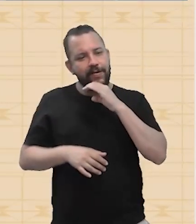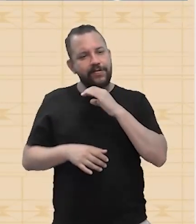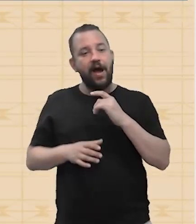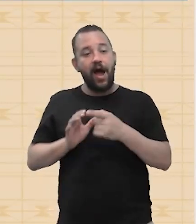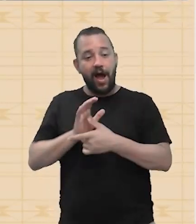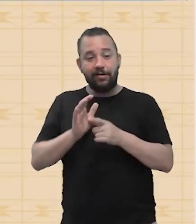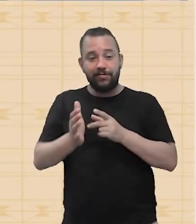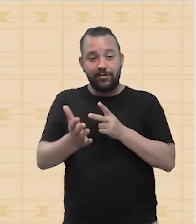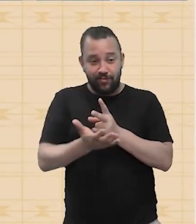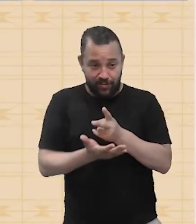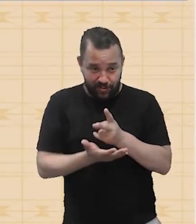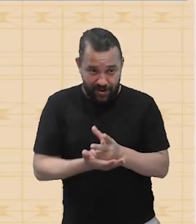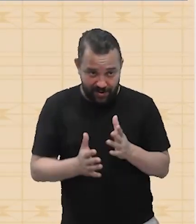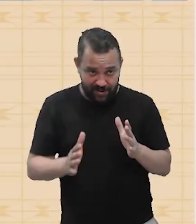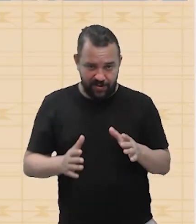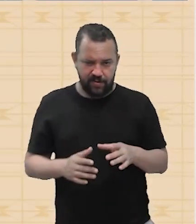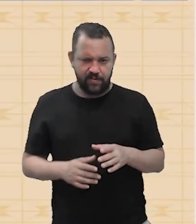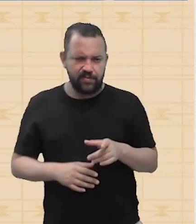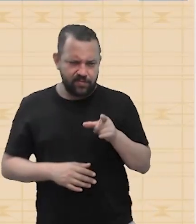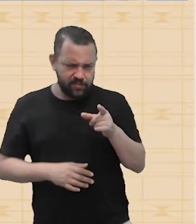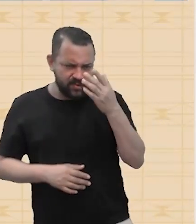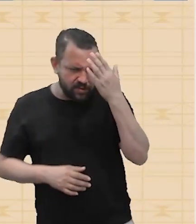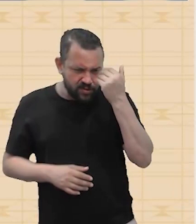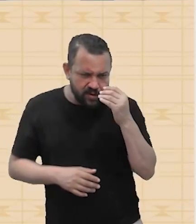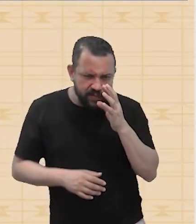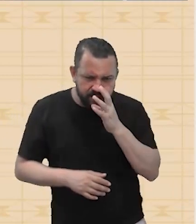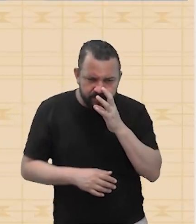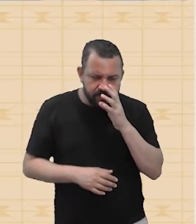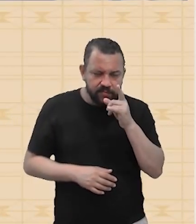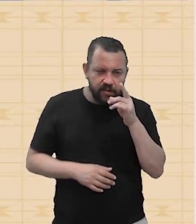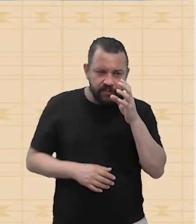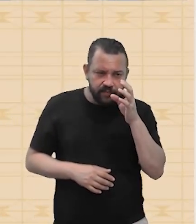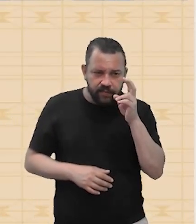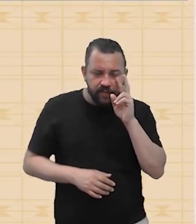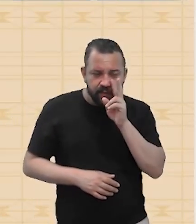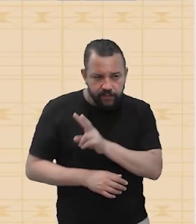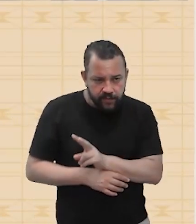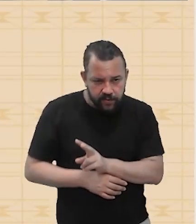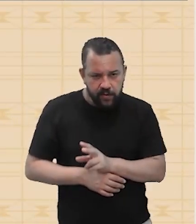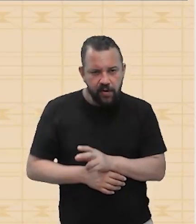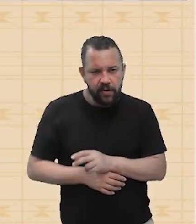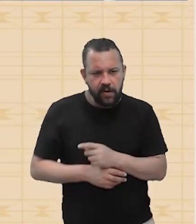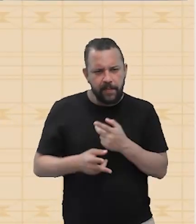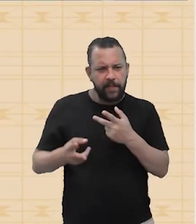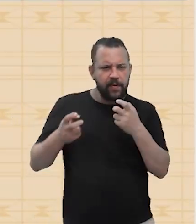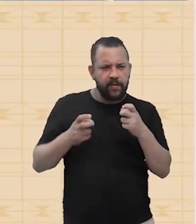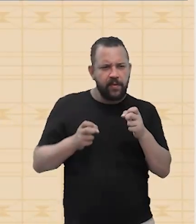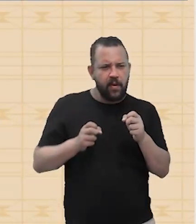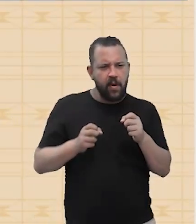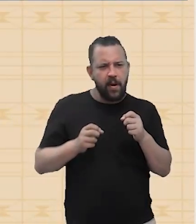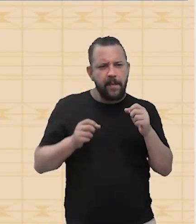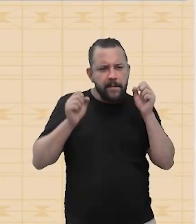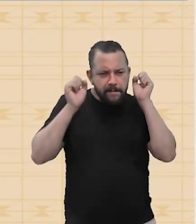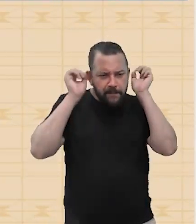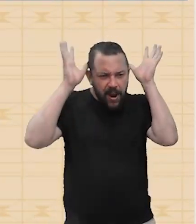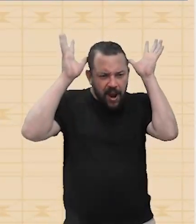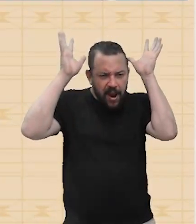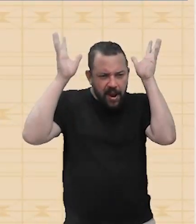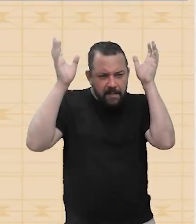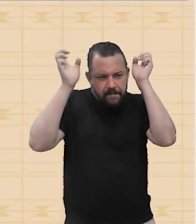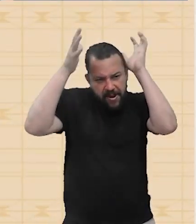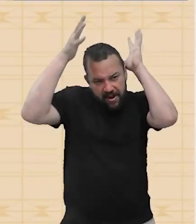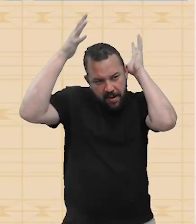um desafio. Você já viu um pássaro quando fica com as suas penas bastante eriçadas, com aqueles